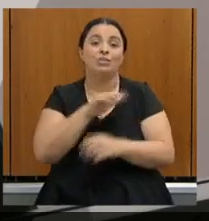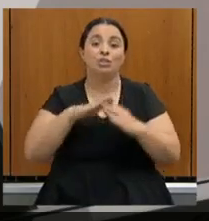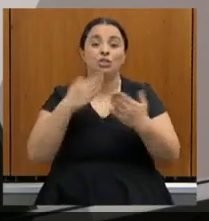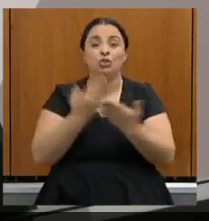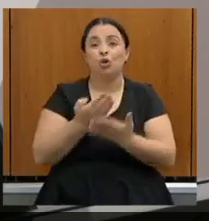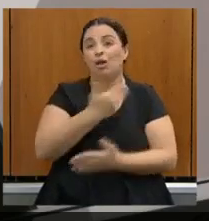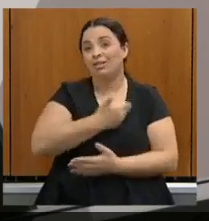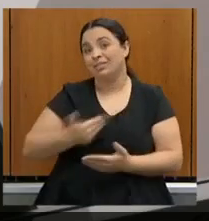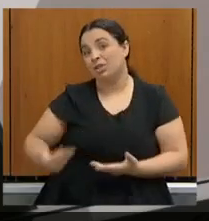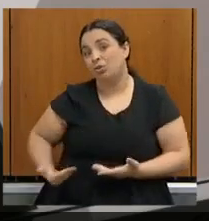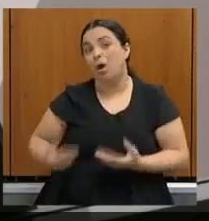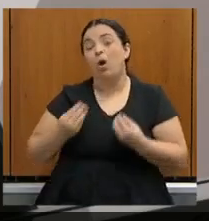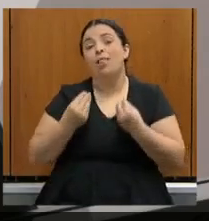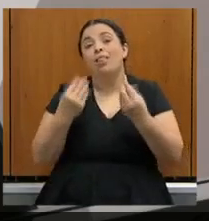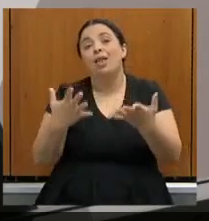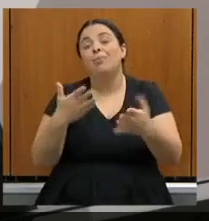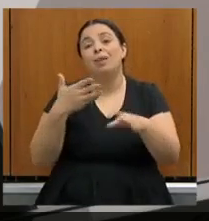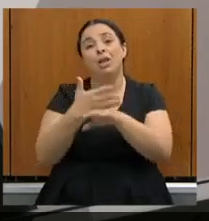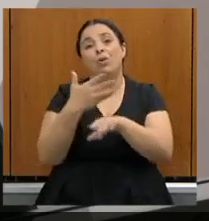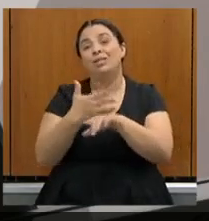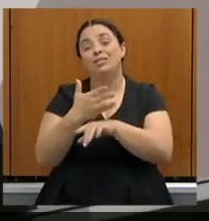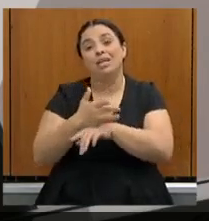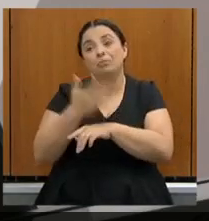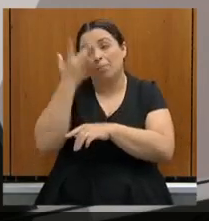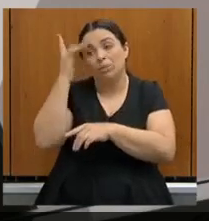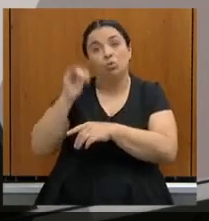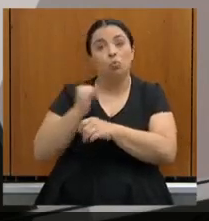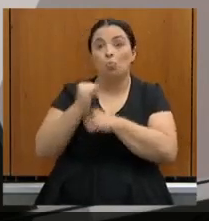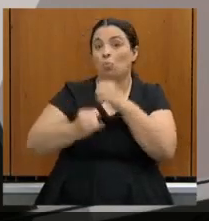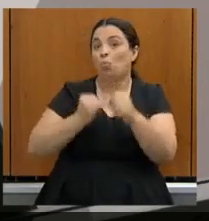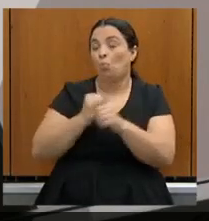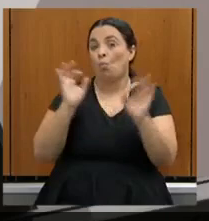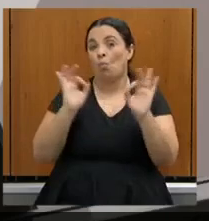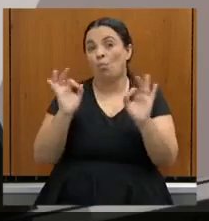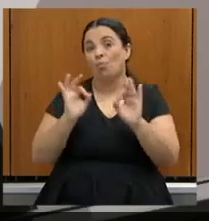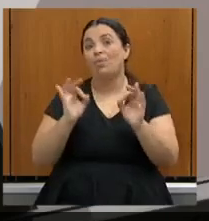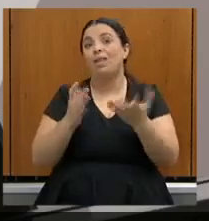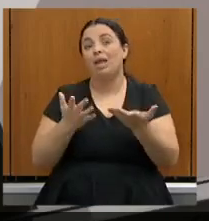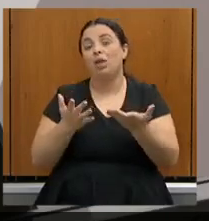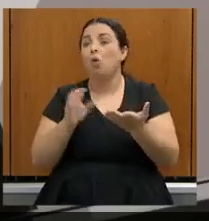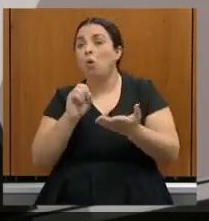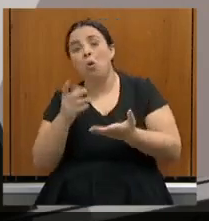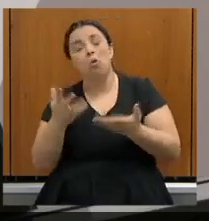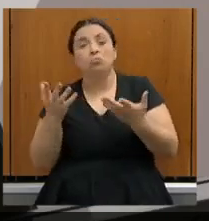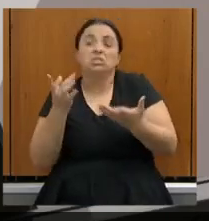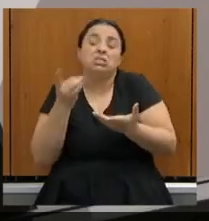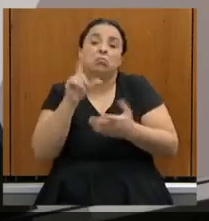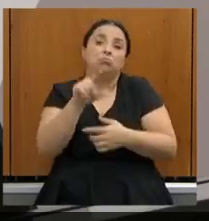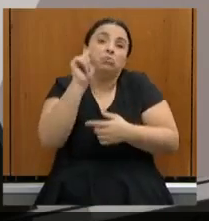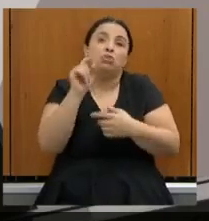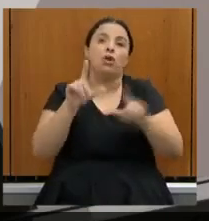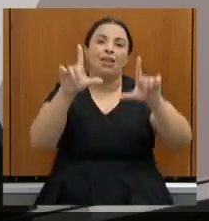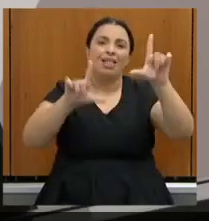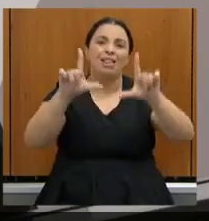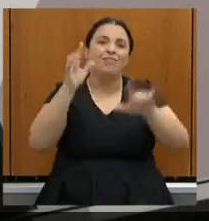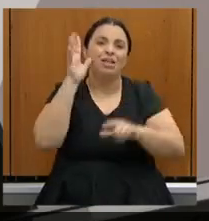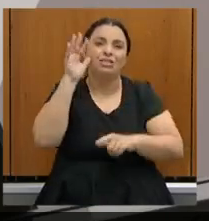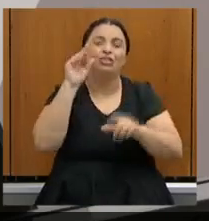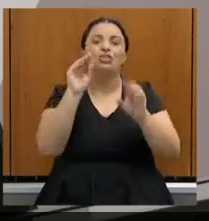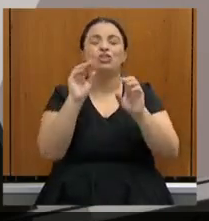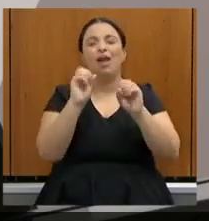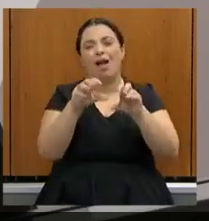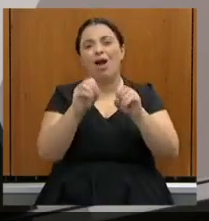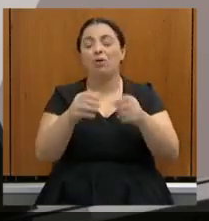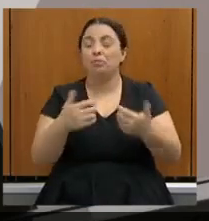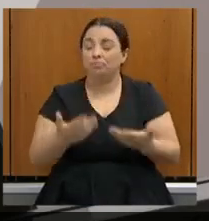propiciando o acesso para aqueles que não têm internet, para aqueles que têm também para ver na TV. A Fundação Clóvis Salgado,